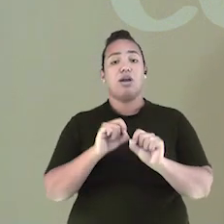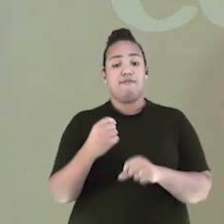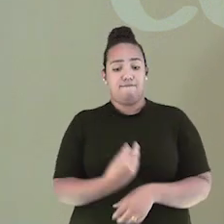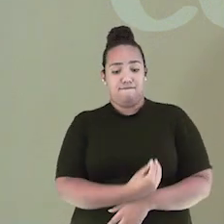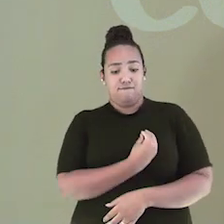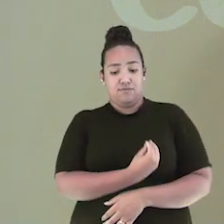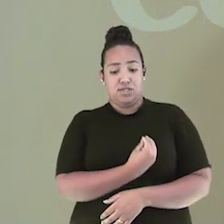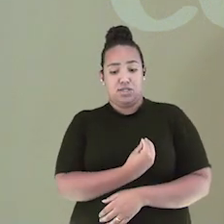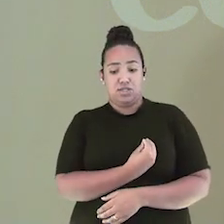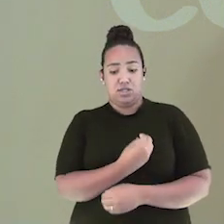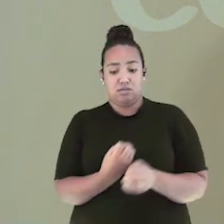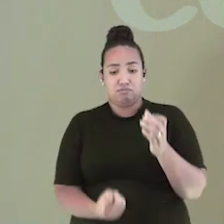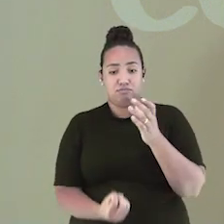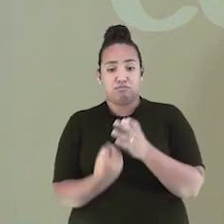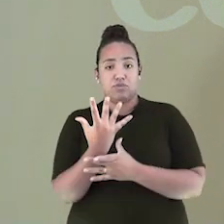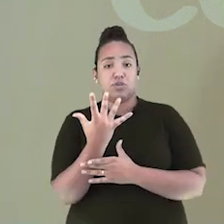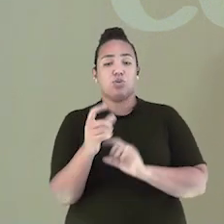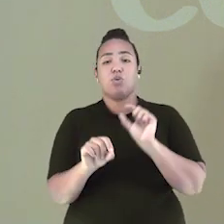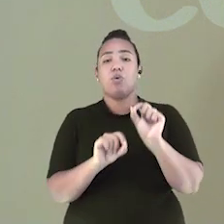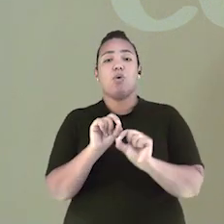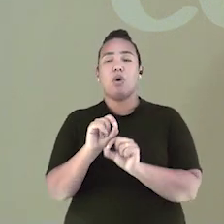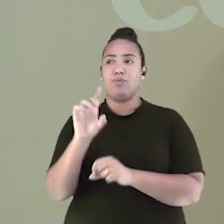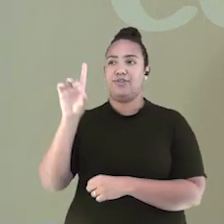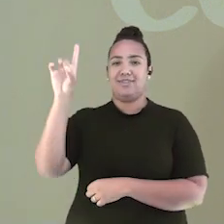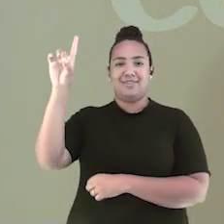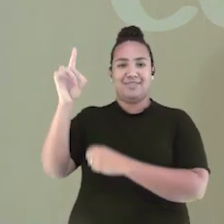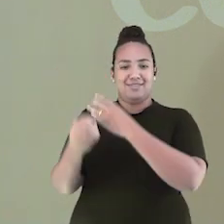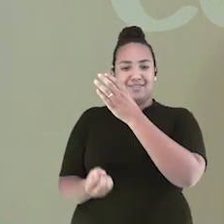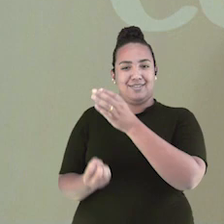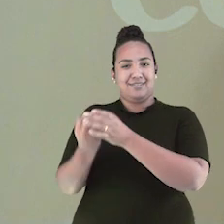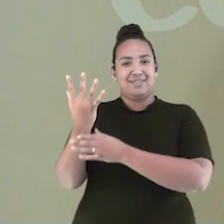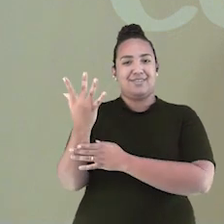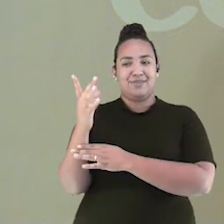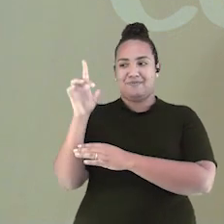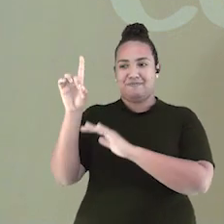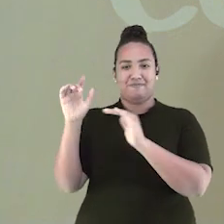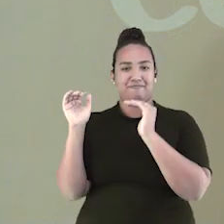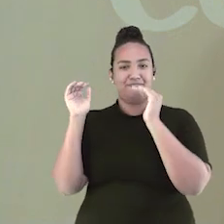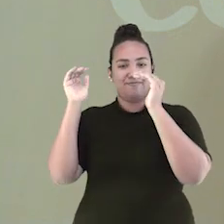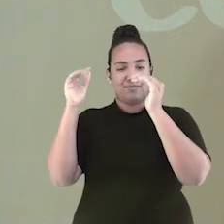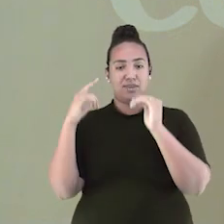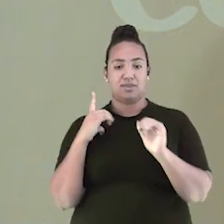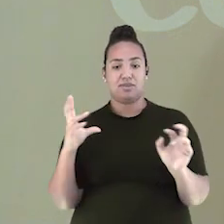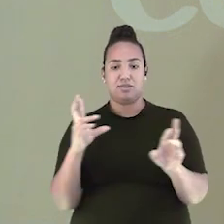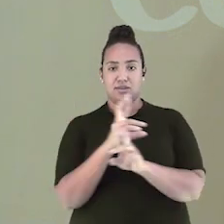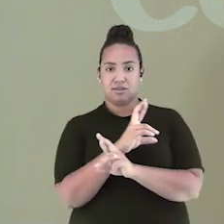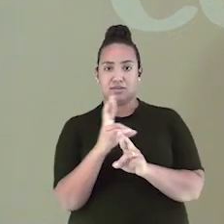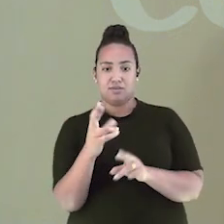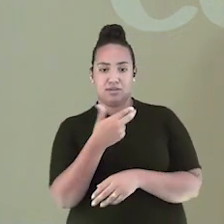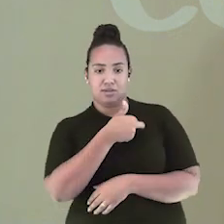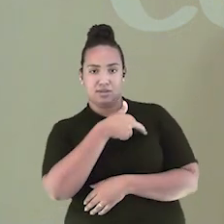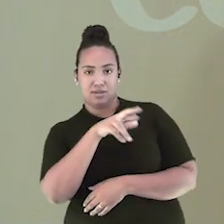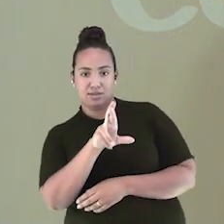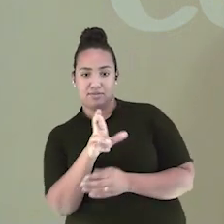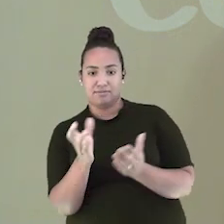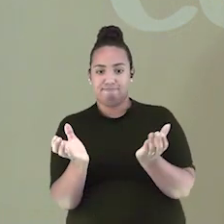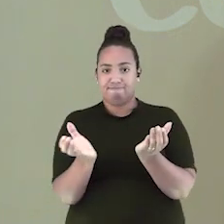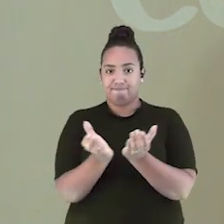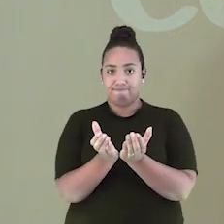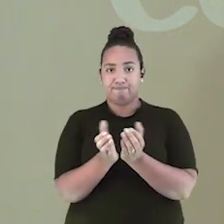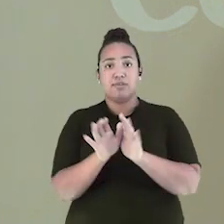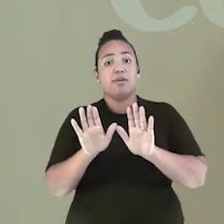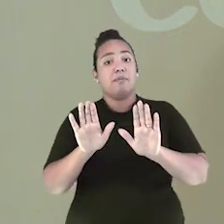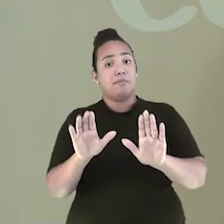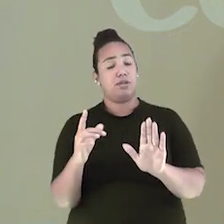vida a partir da criação do mundo por uma divindade, e acabam relacionando o criacionismo com o